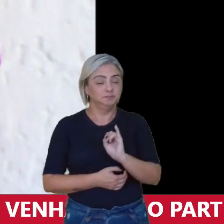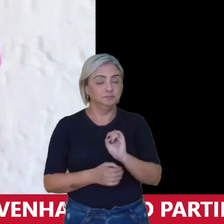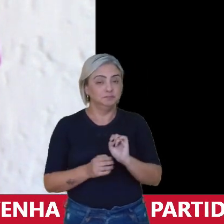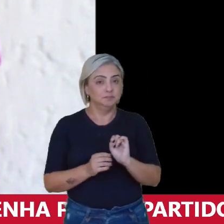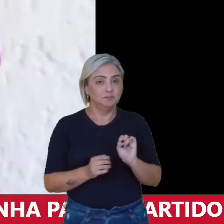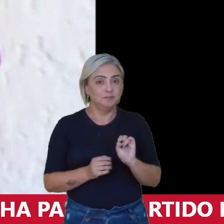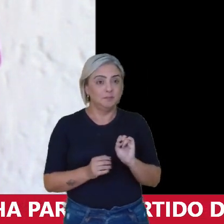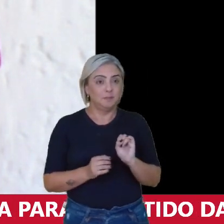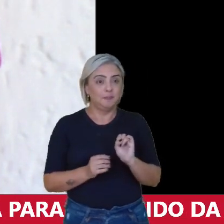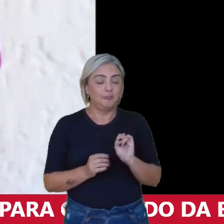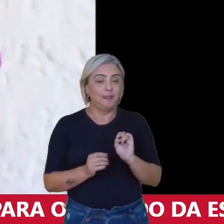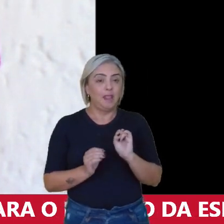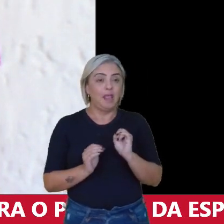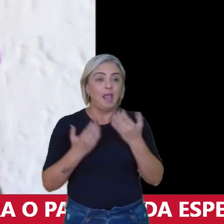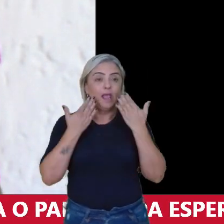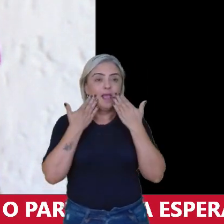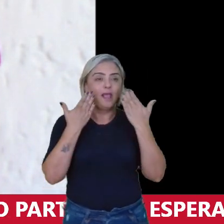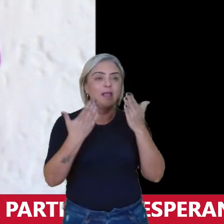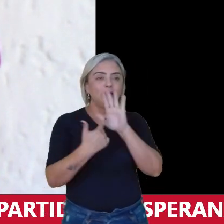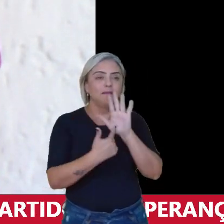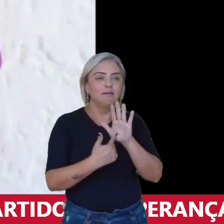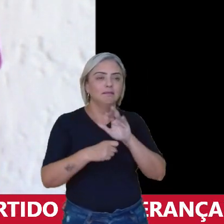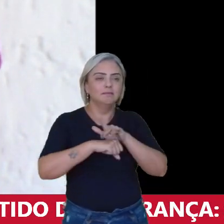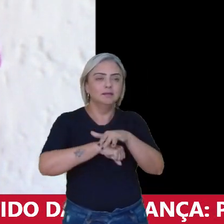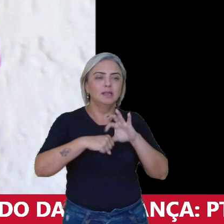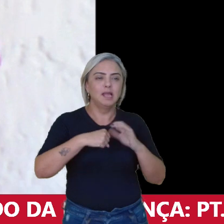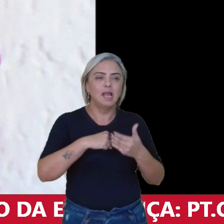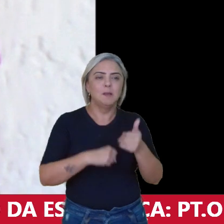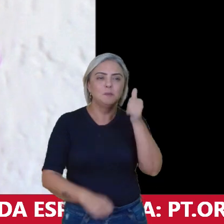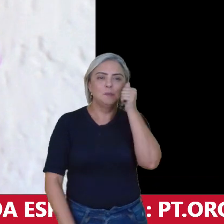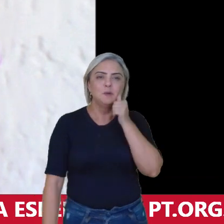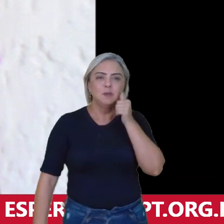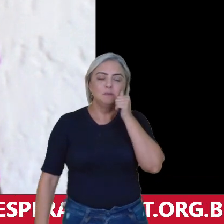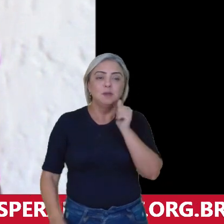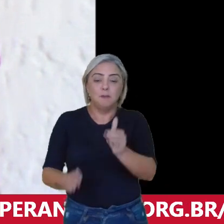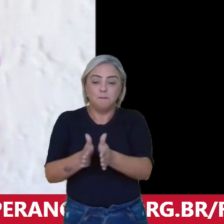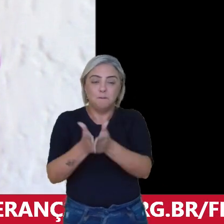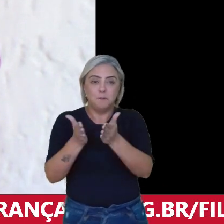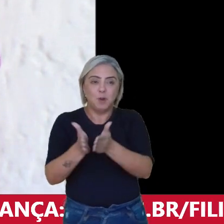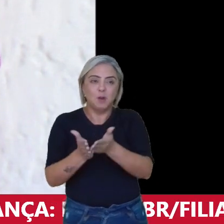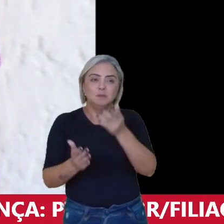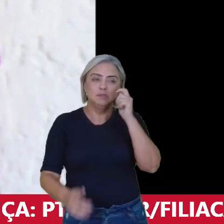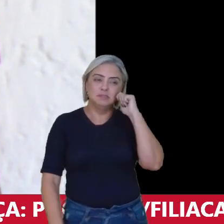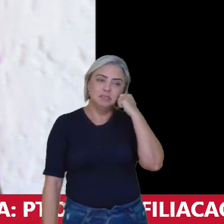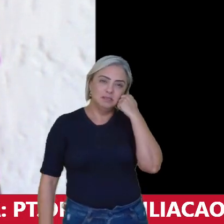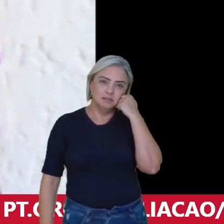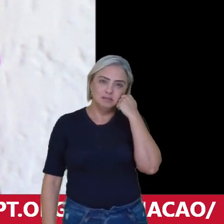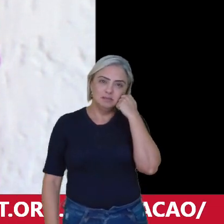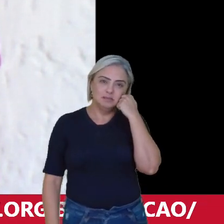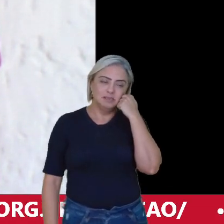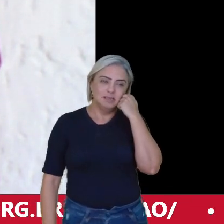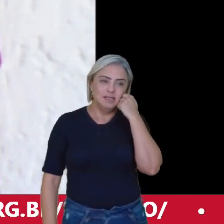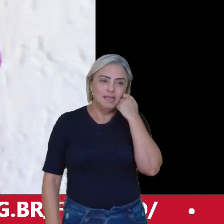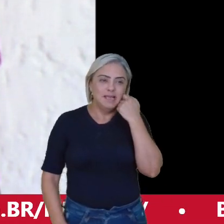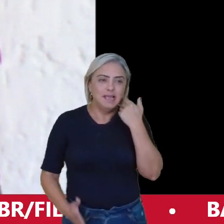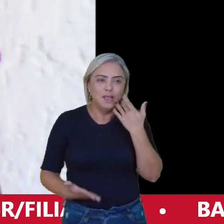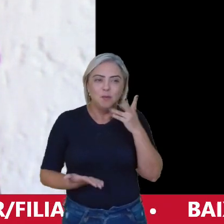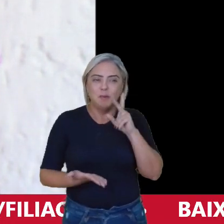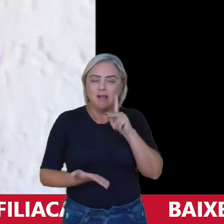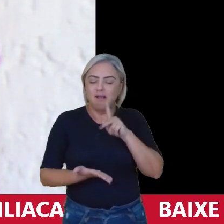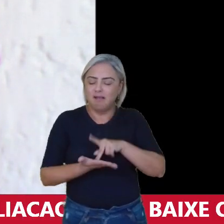a face da pandemia para as mulheres pobres e negras é uma